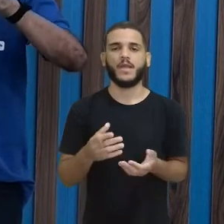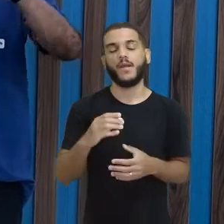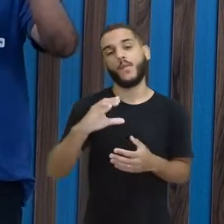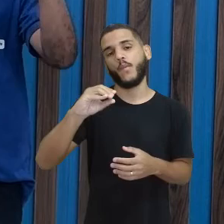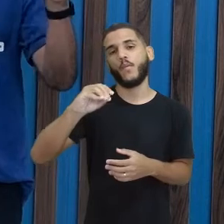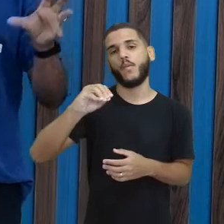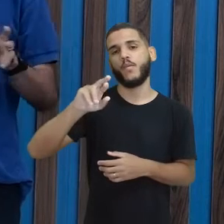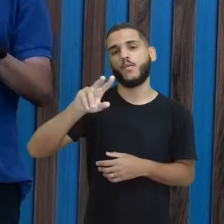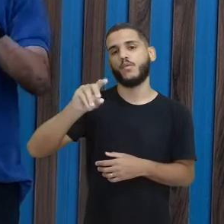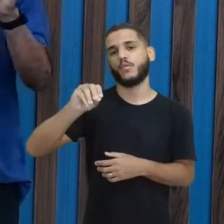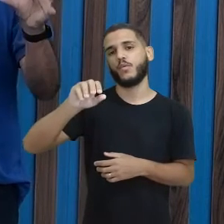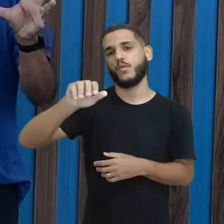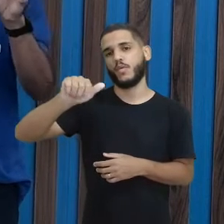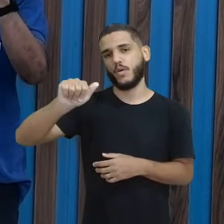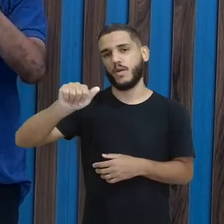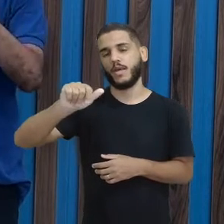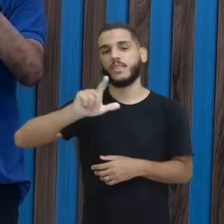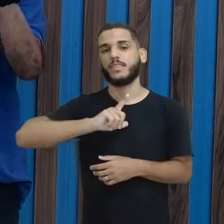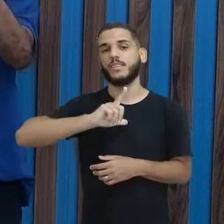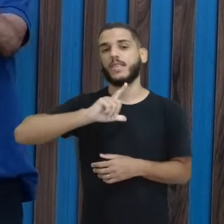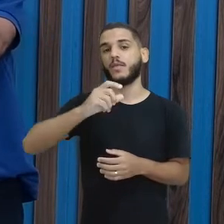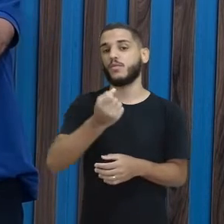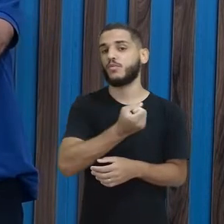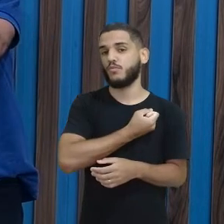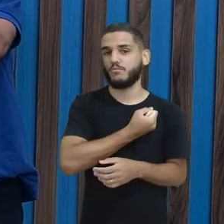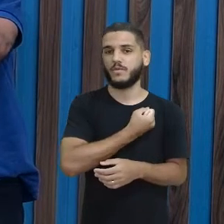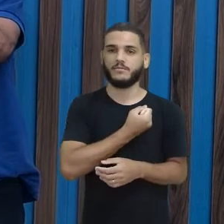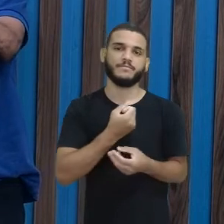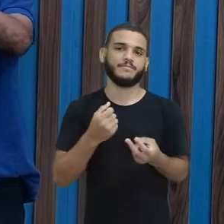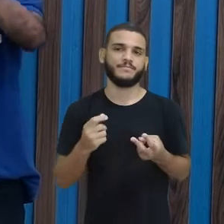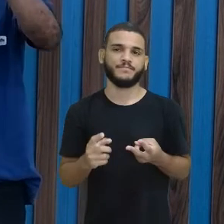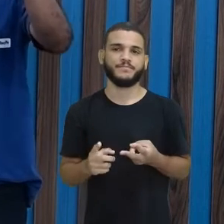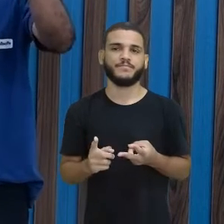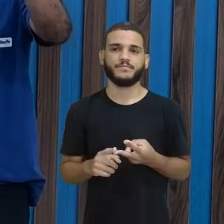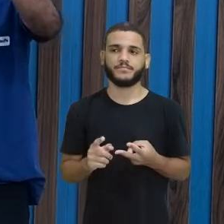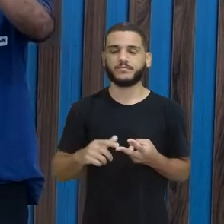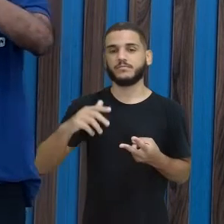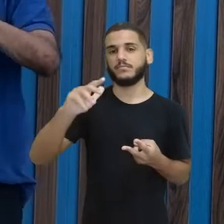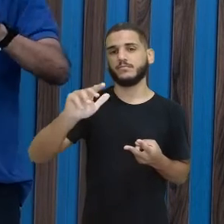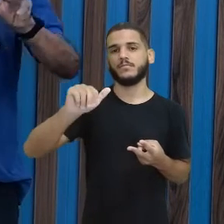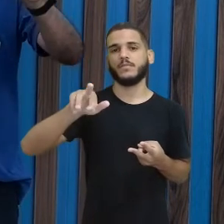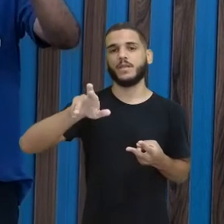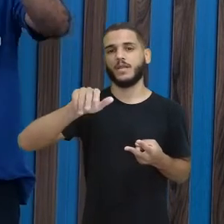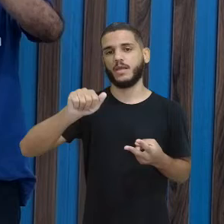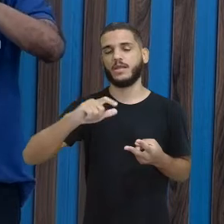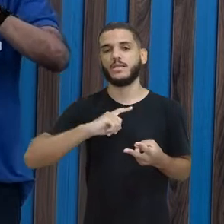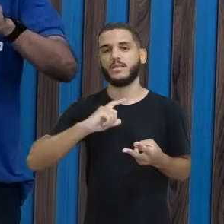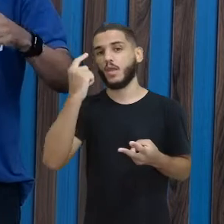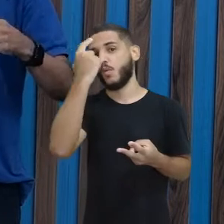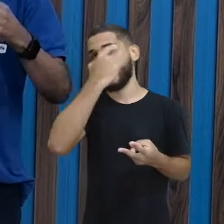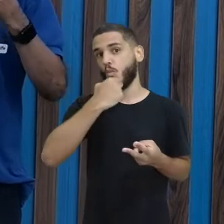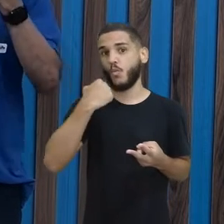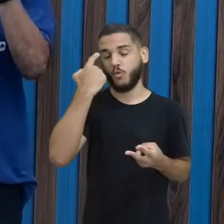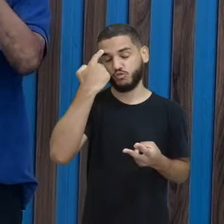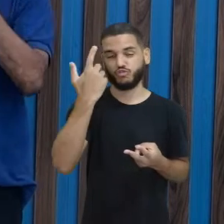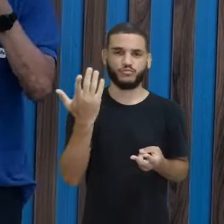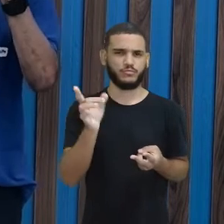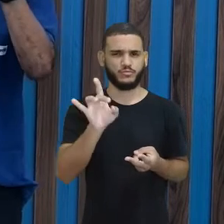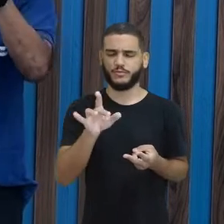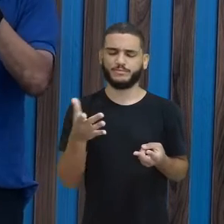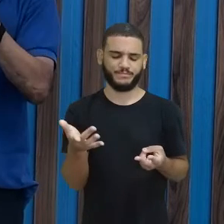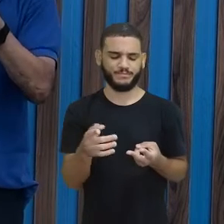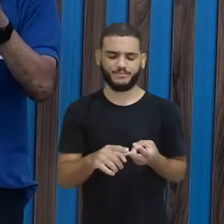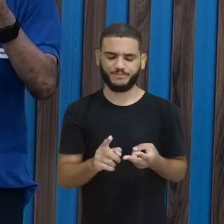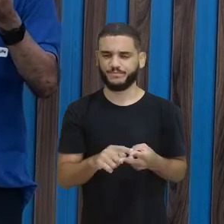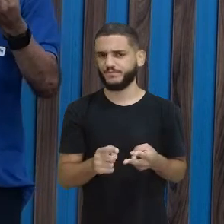tem a numeração, onde tem um número, né? Tem duas possibilidades, cara e coroa. Quando eu tenho coroa é onde tem um número em si. E quando eu tenho o rosto